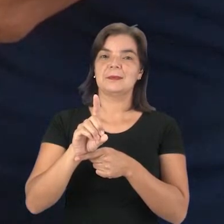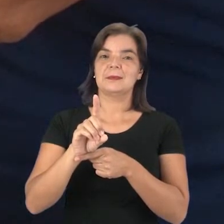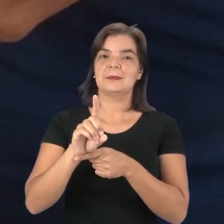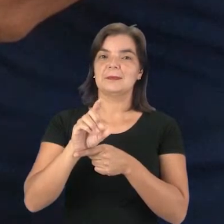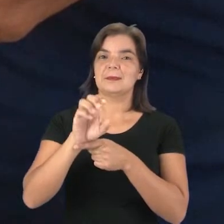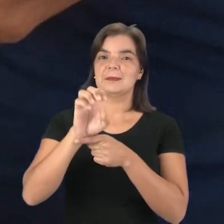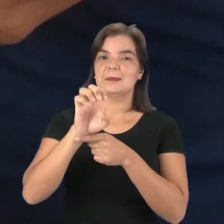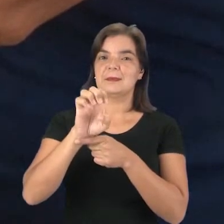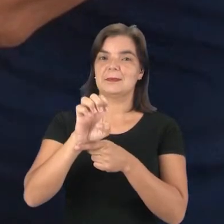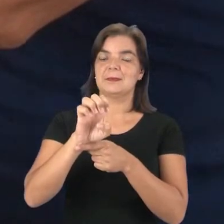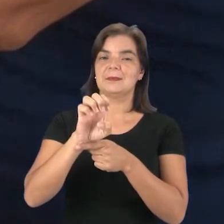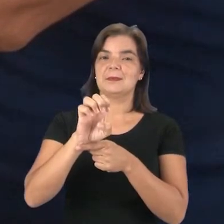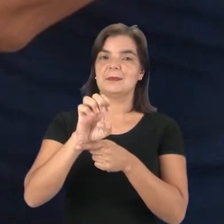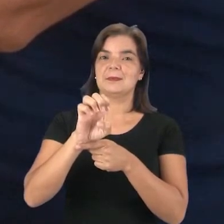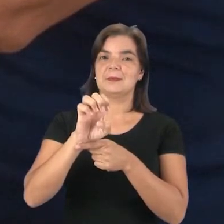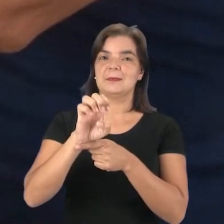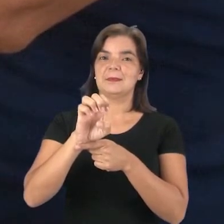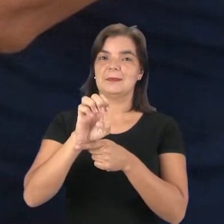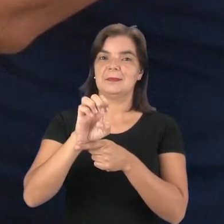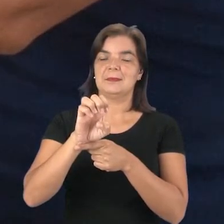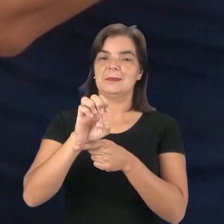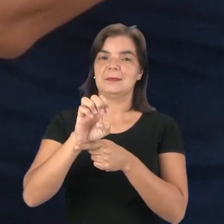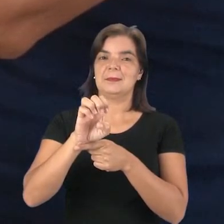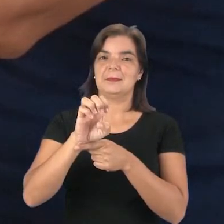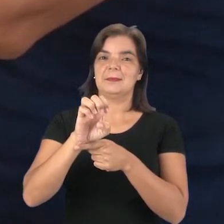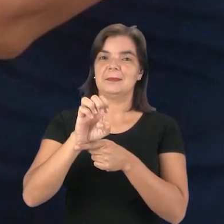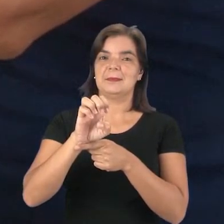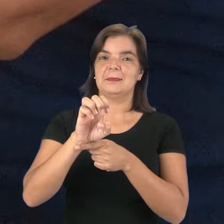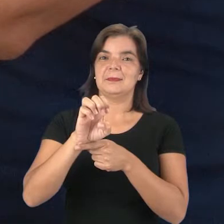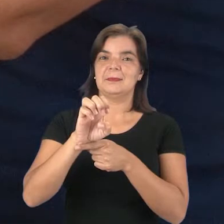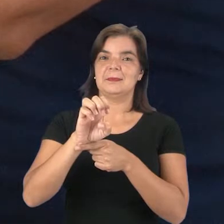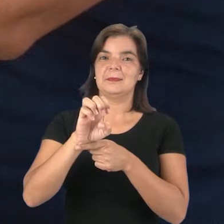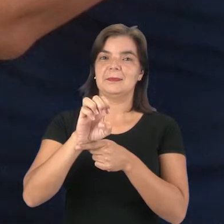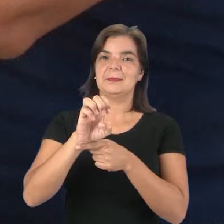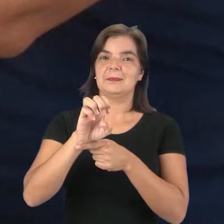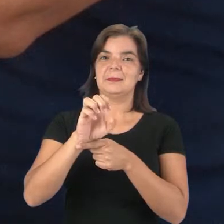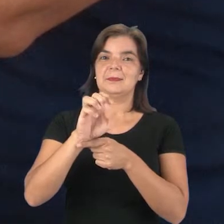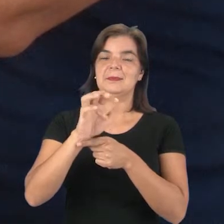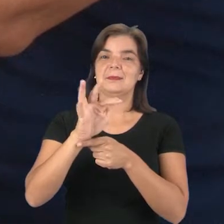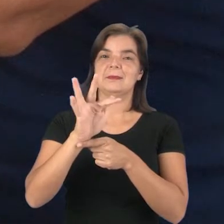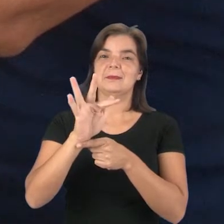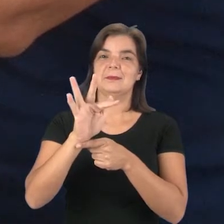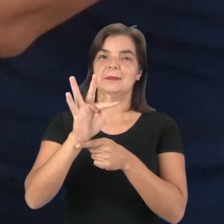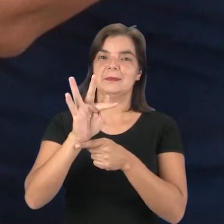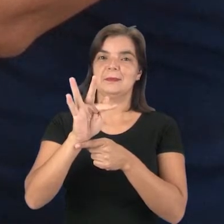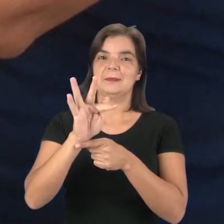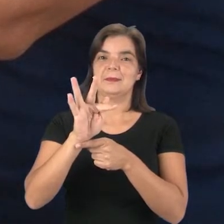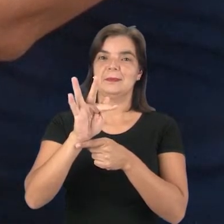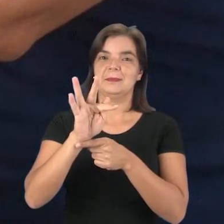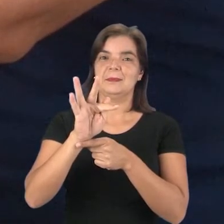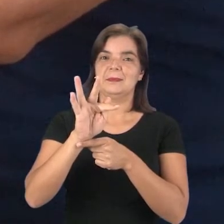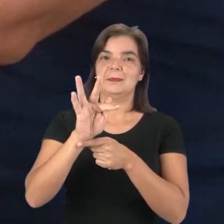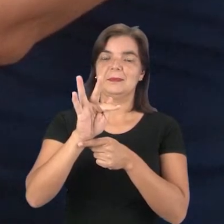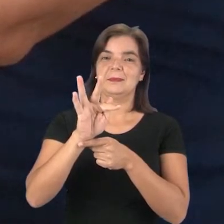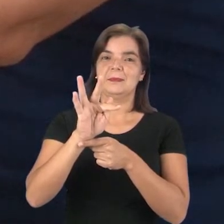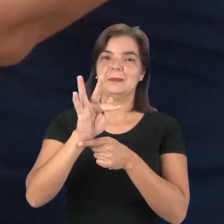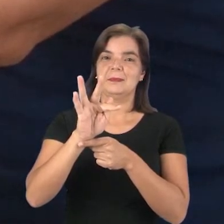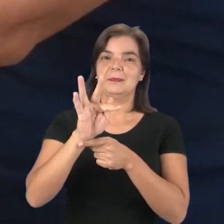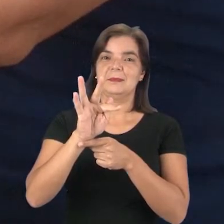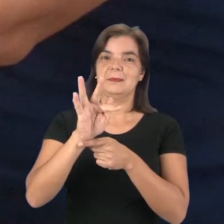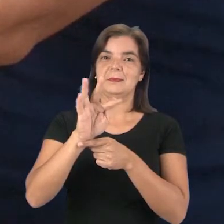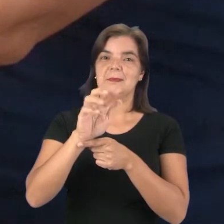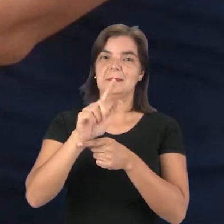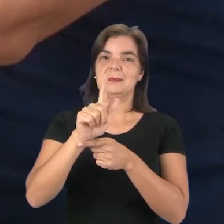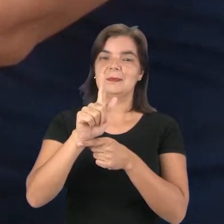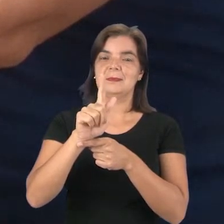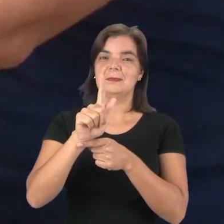e letra e a f i